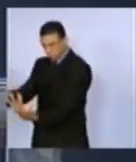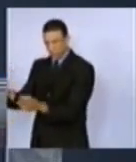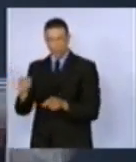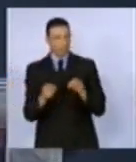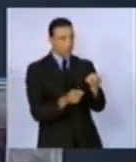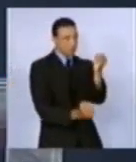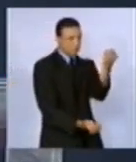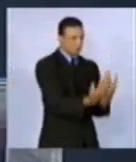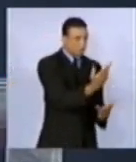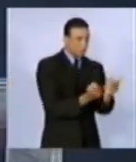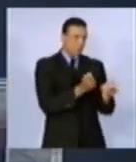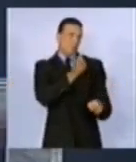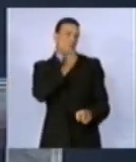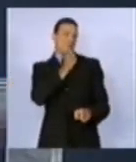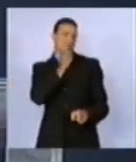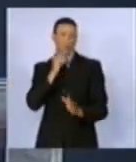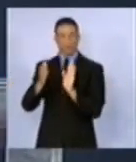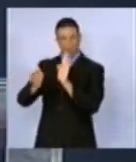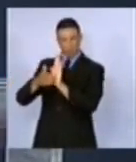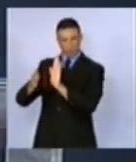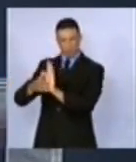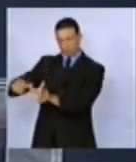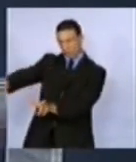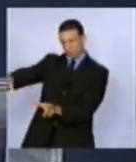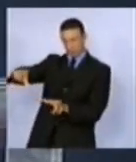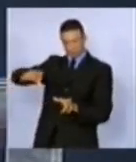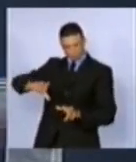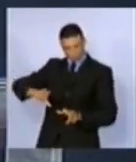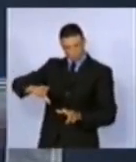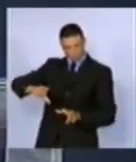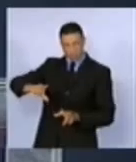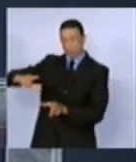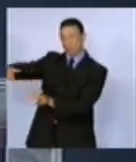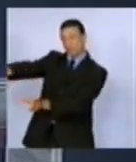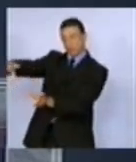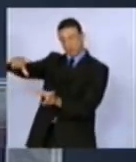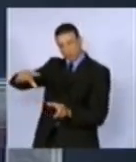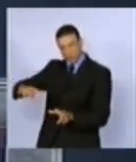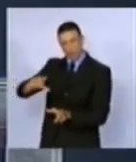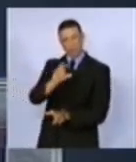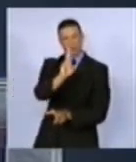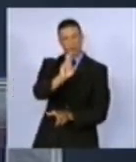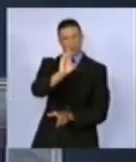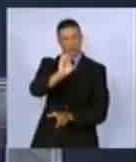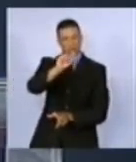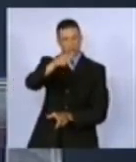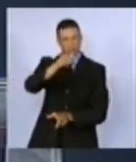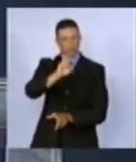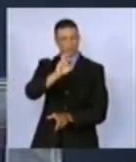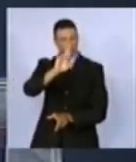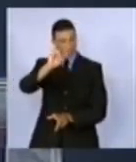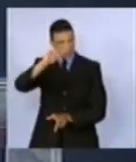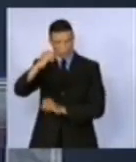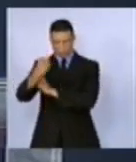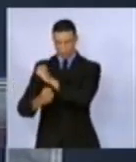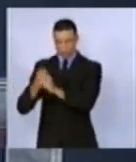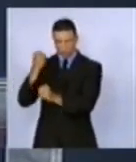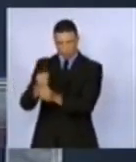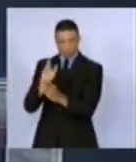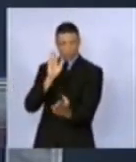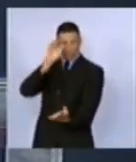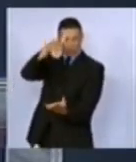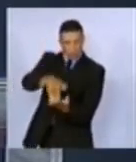para ser executada ao longo da safra eh esse requerimento para cada propriedade deve ser apresentado analmente até o dia 2 de Abril conforme